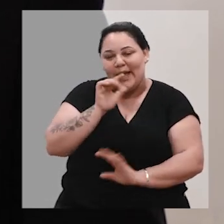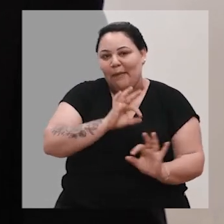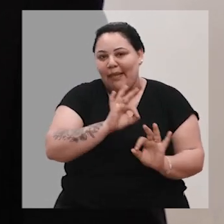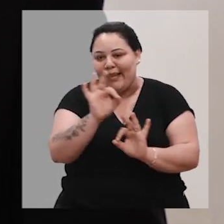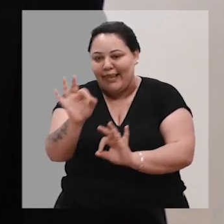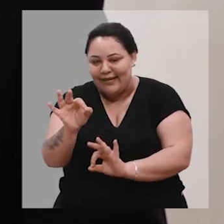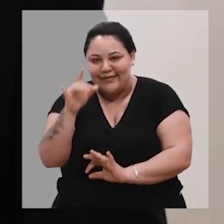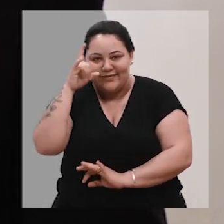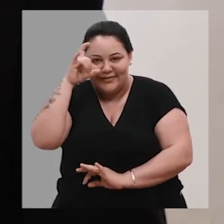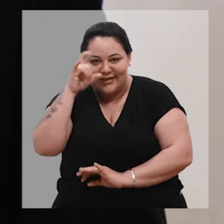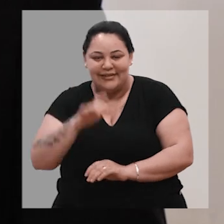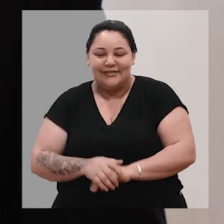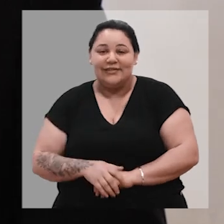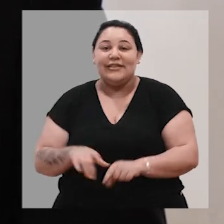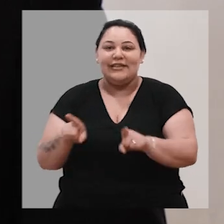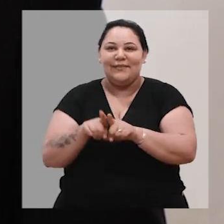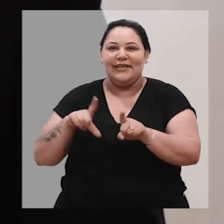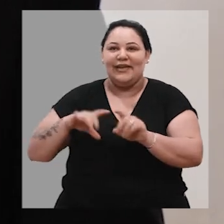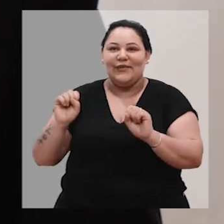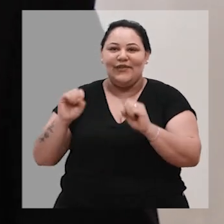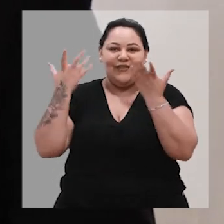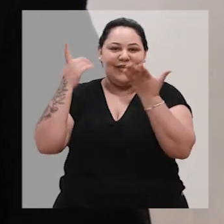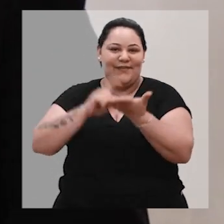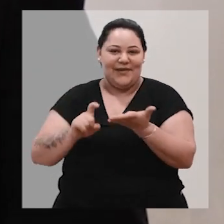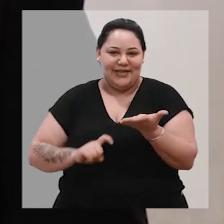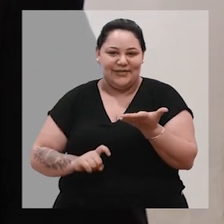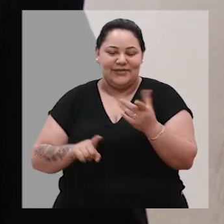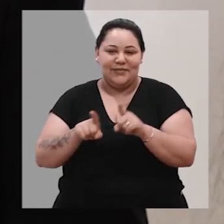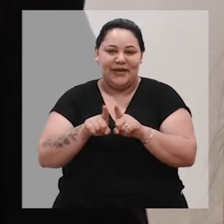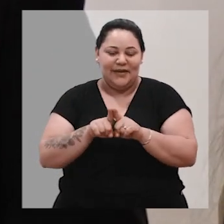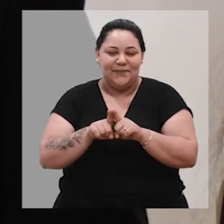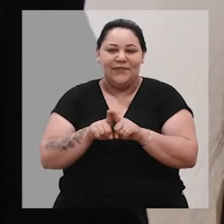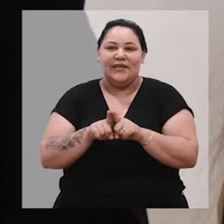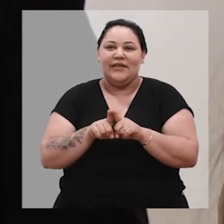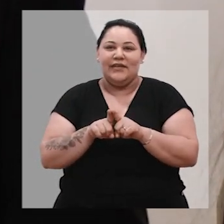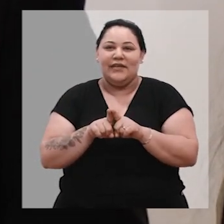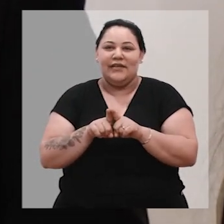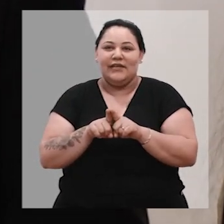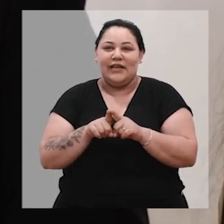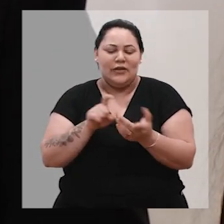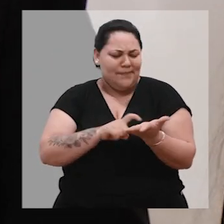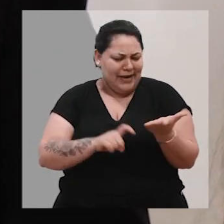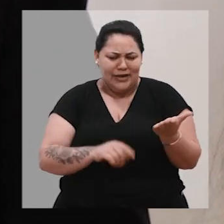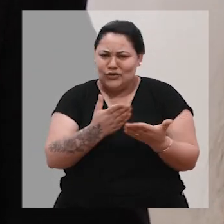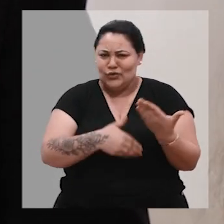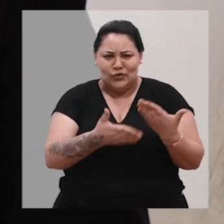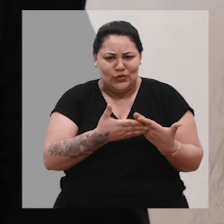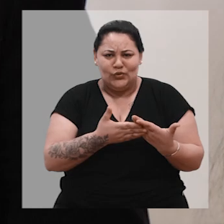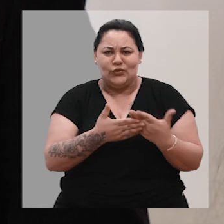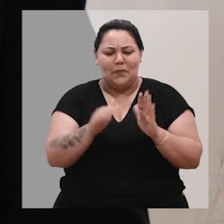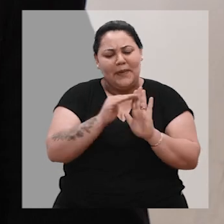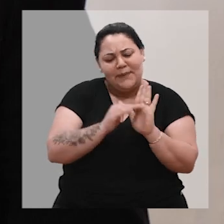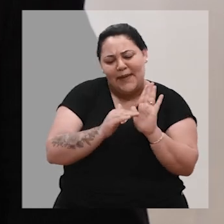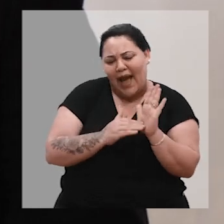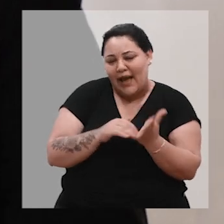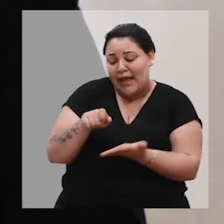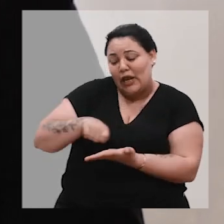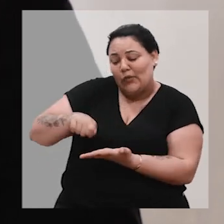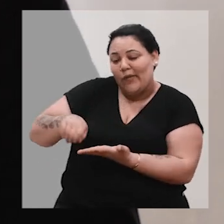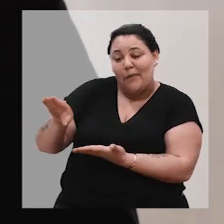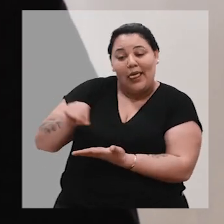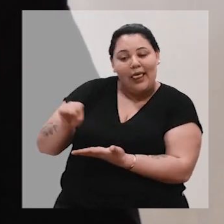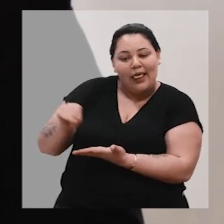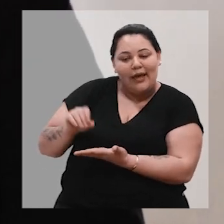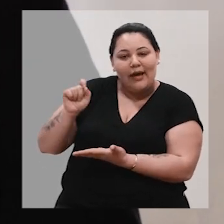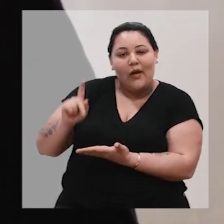estar acompanhando. E também tem o livreto impresso, né? Que acho que quem vem às vezes quer ter o livreto para ir anotando, que quer